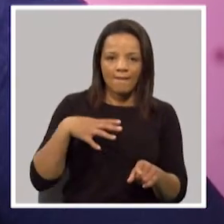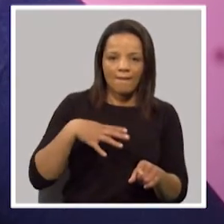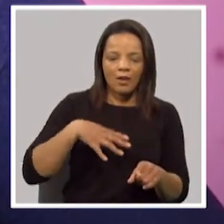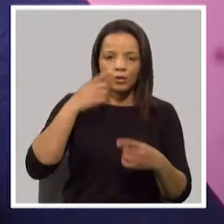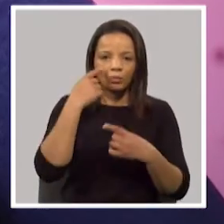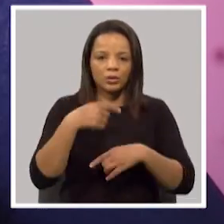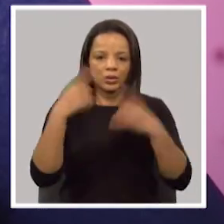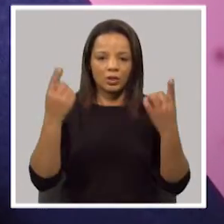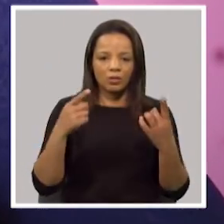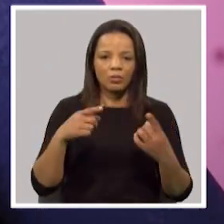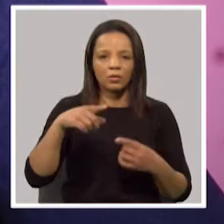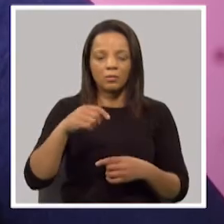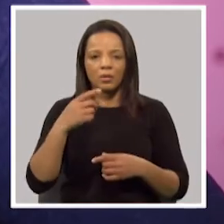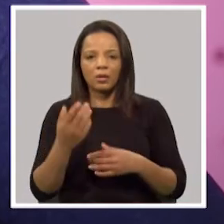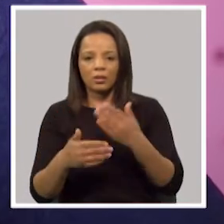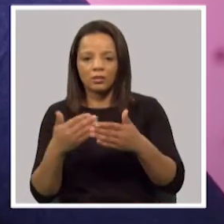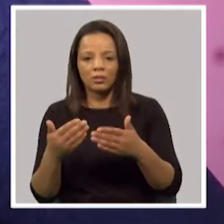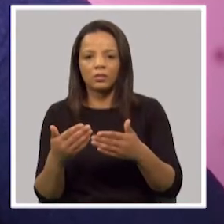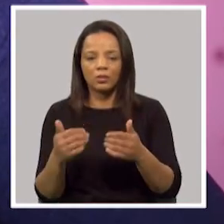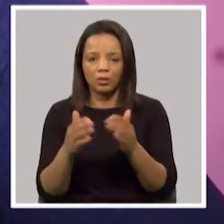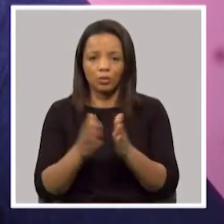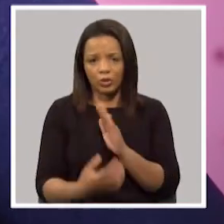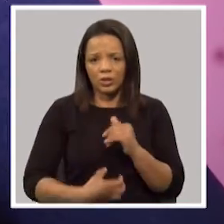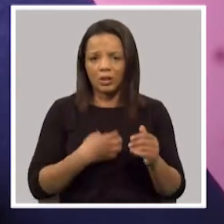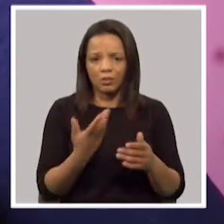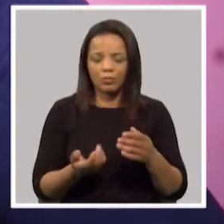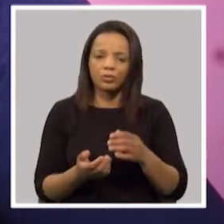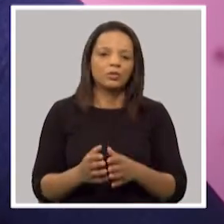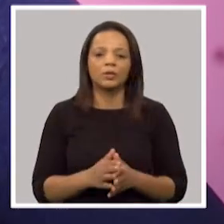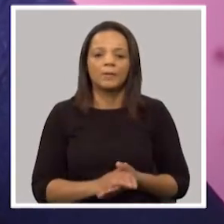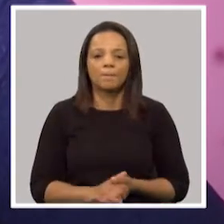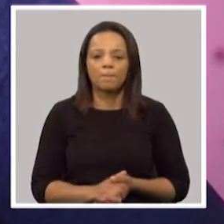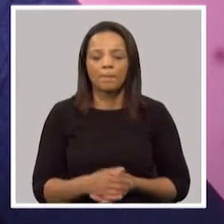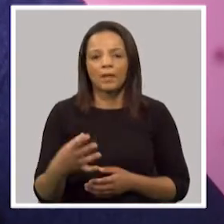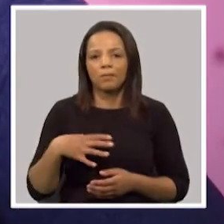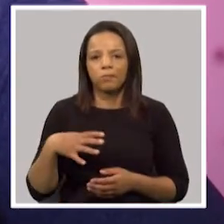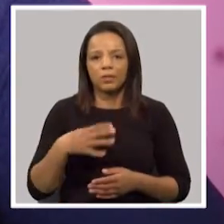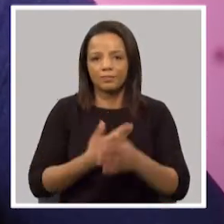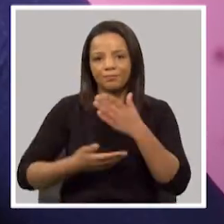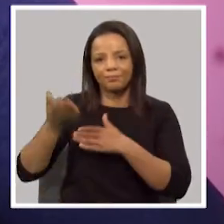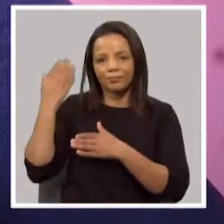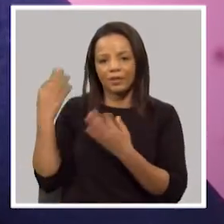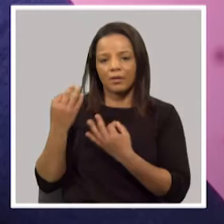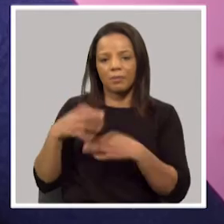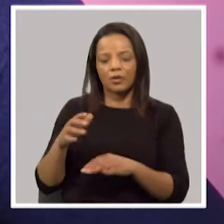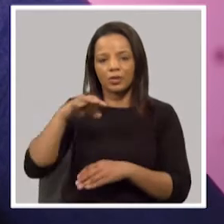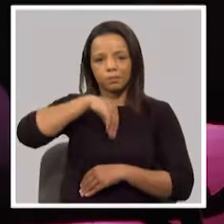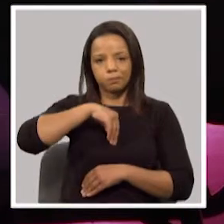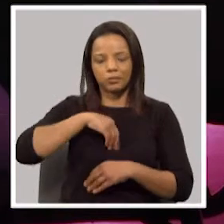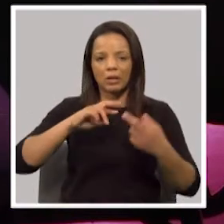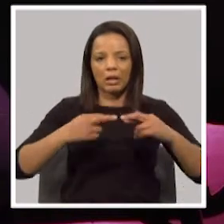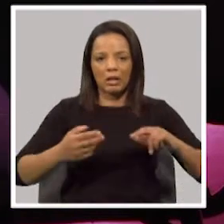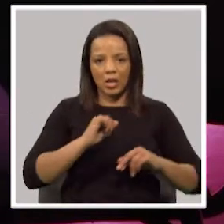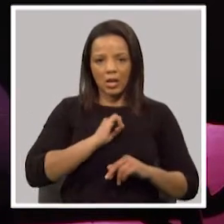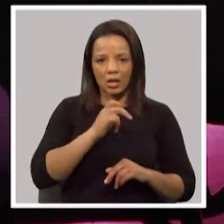pânico da exposição e da humilhação pública que todos sentimos. São, enfim, receios ancestrais que estão gravados no